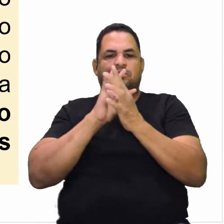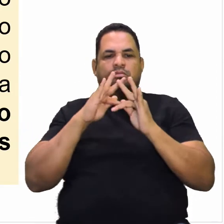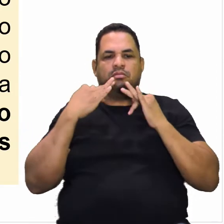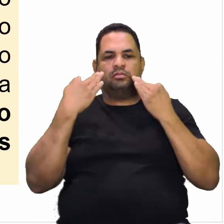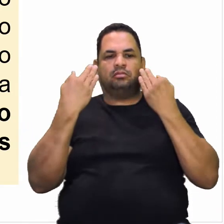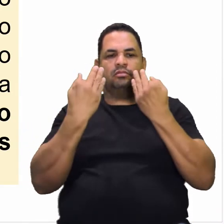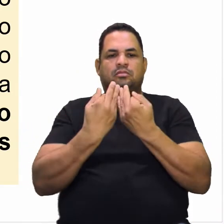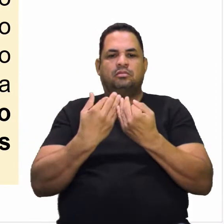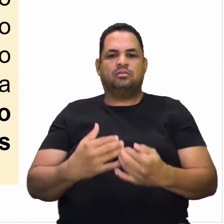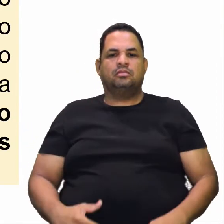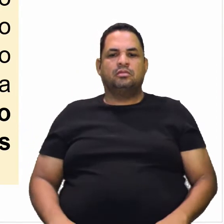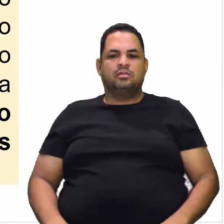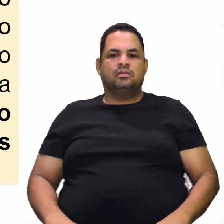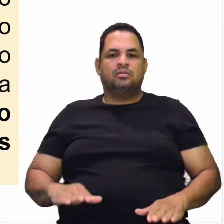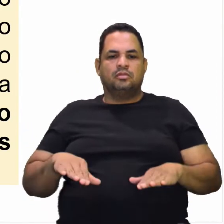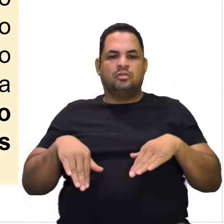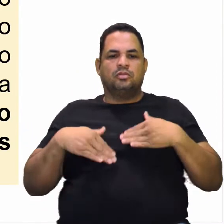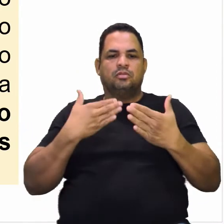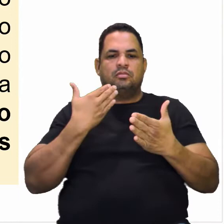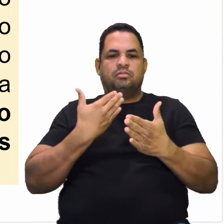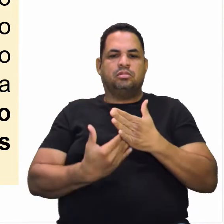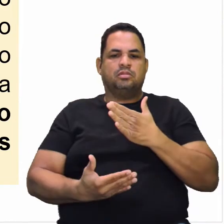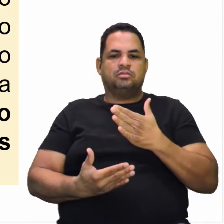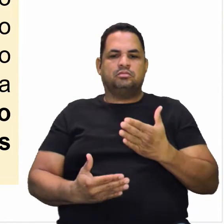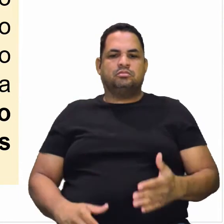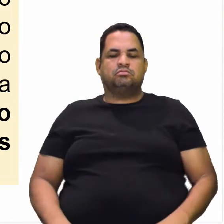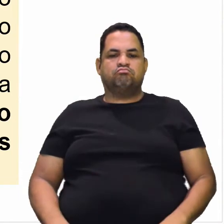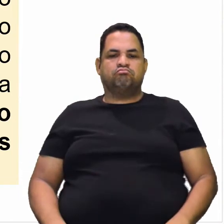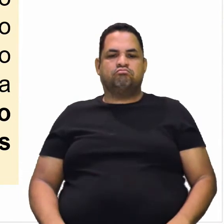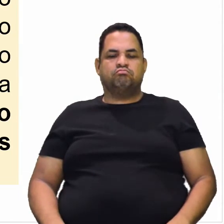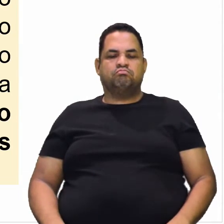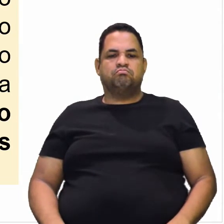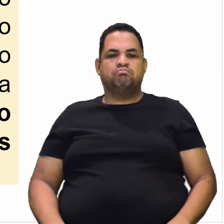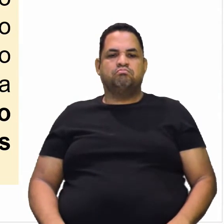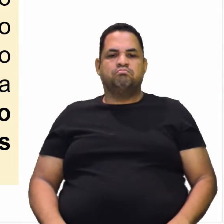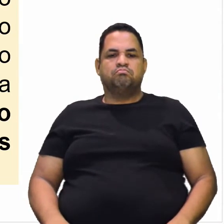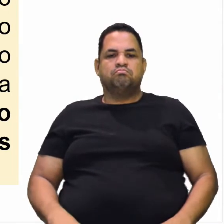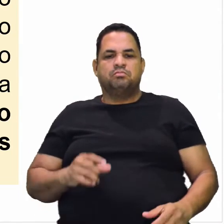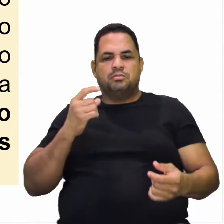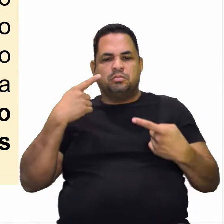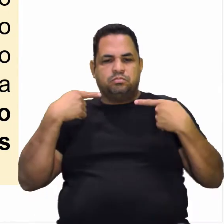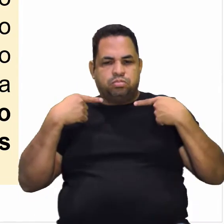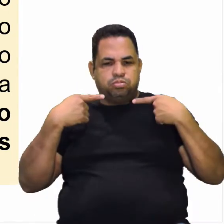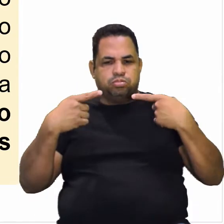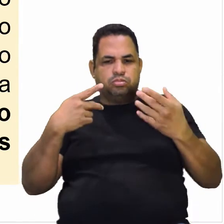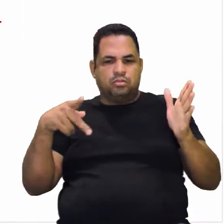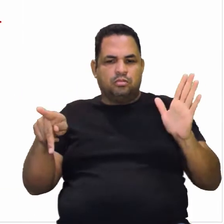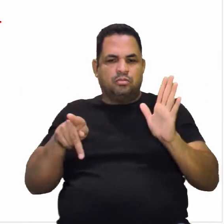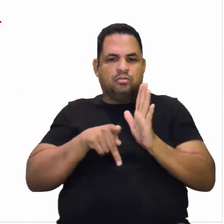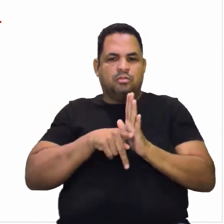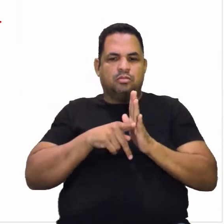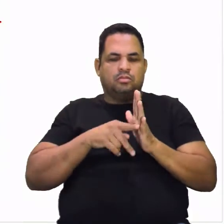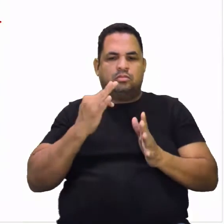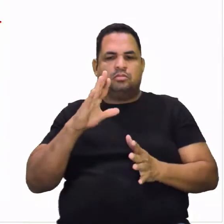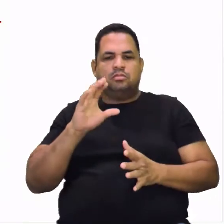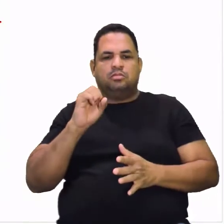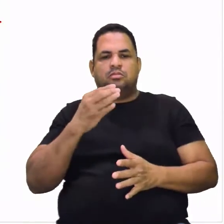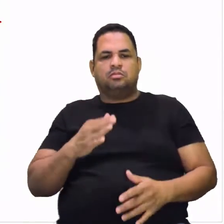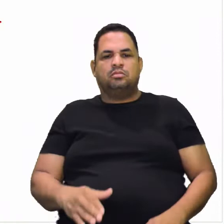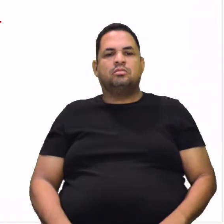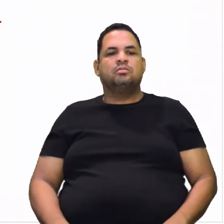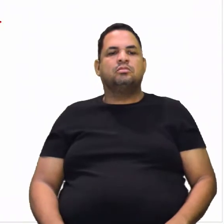famílias. Quando perdeu o pai, ele vai lutar contra o seu tio Sete. O pai dele quem é?